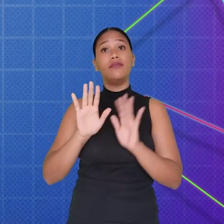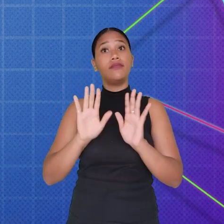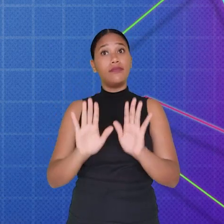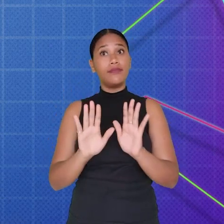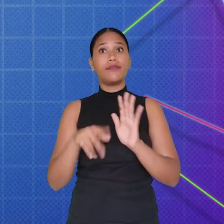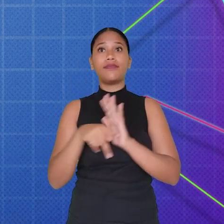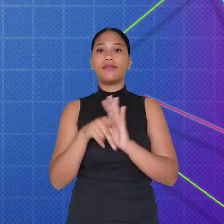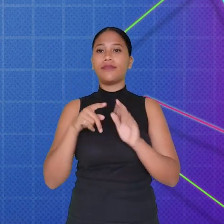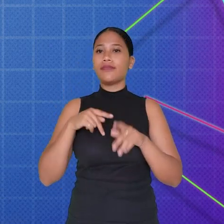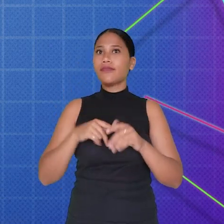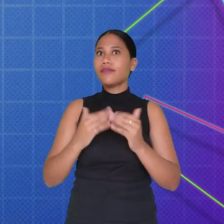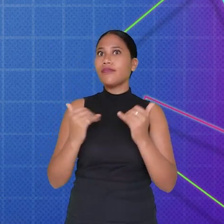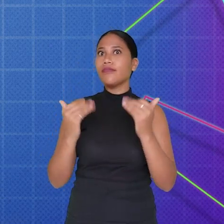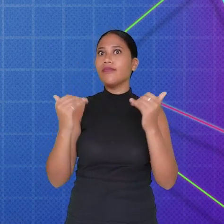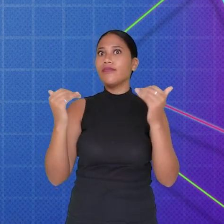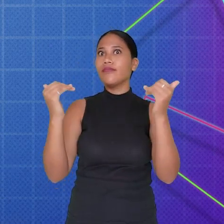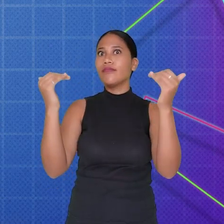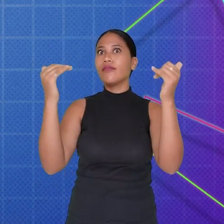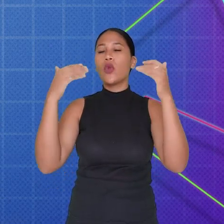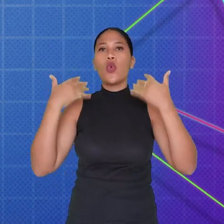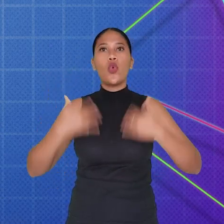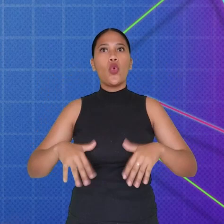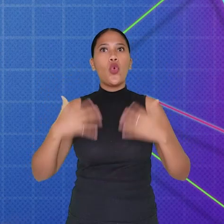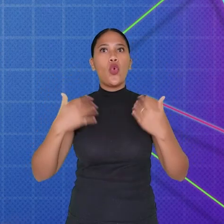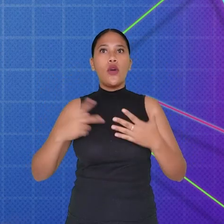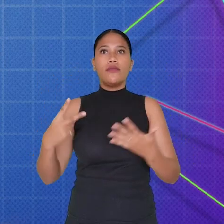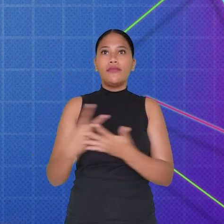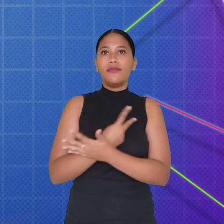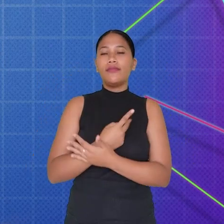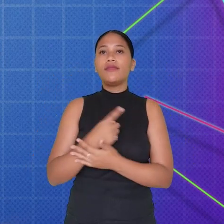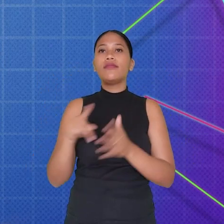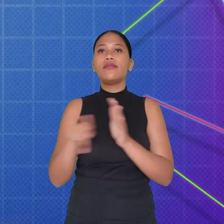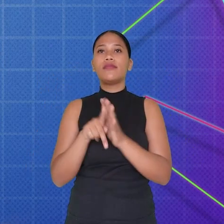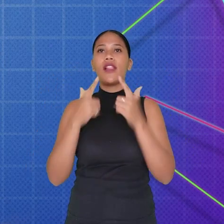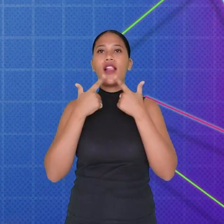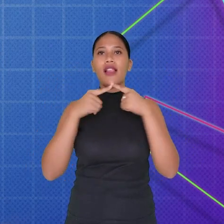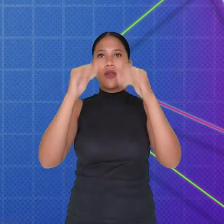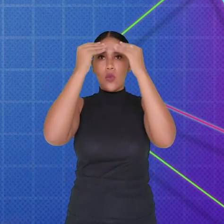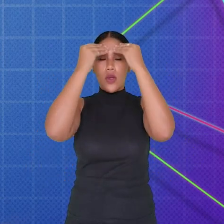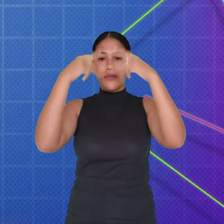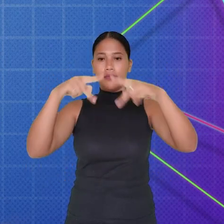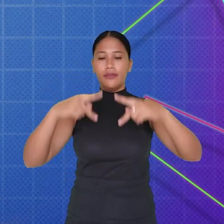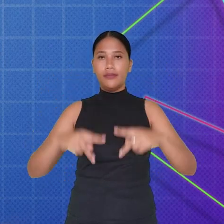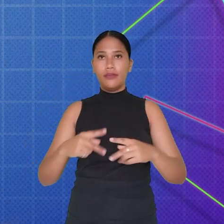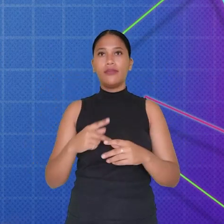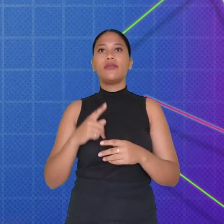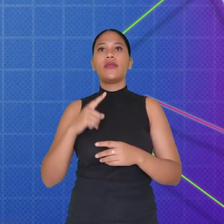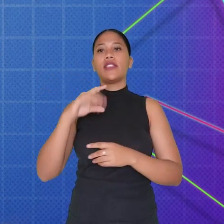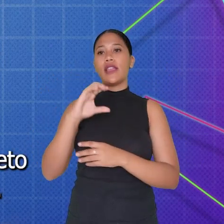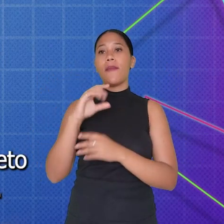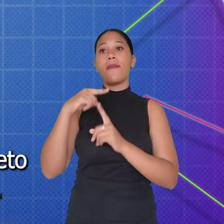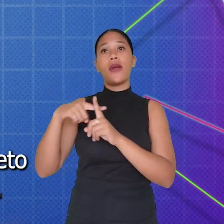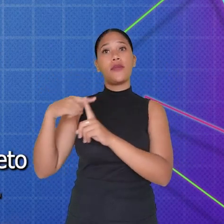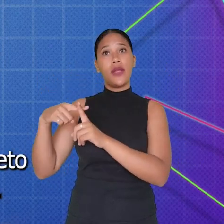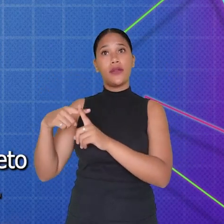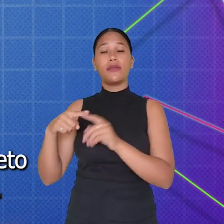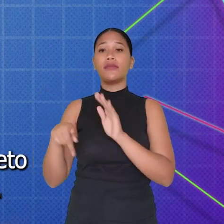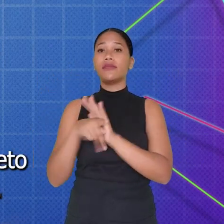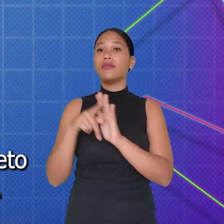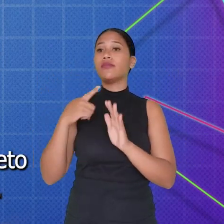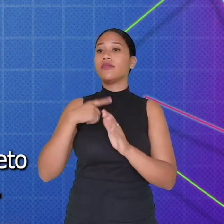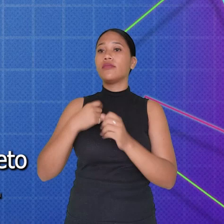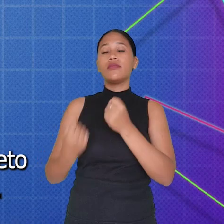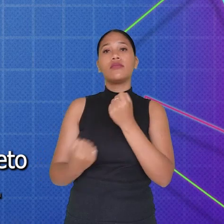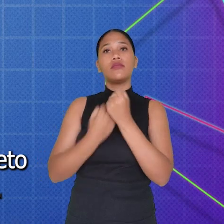No entanto, a popularização da POO ocorreu com o surgimento da linguagem de programação C++, que foi projetada com